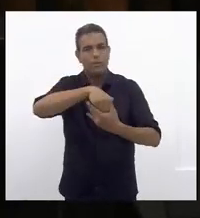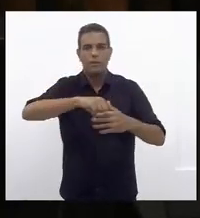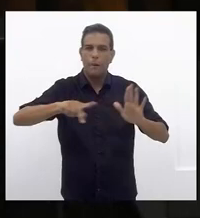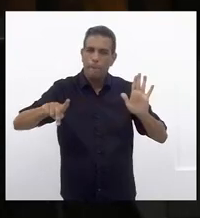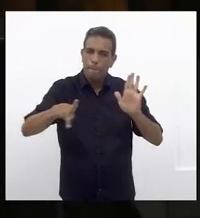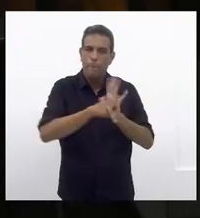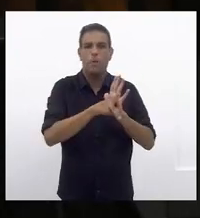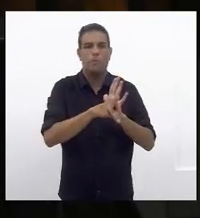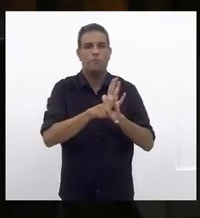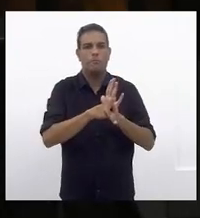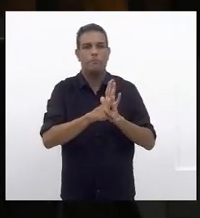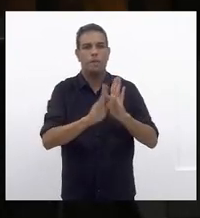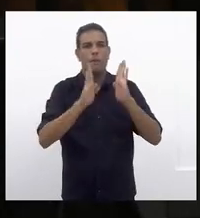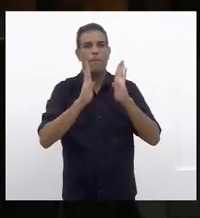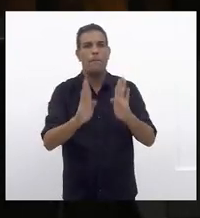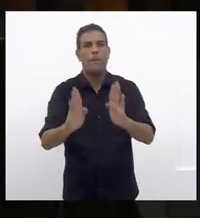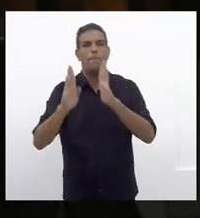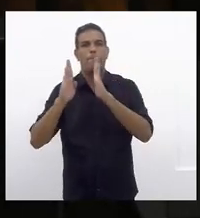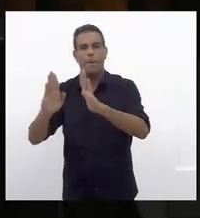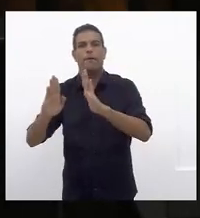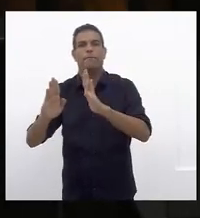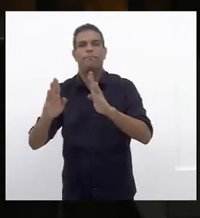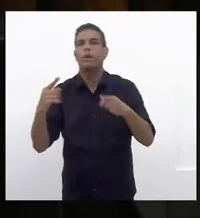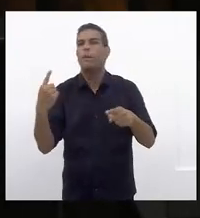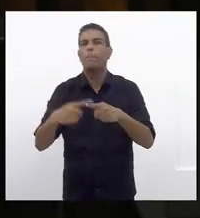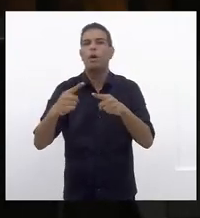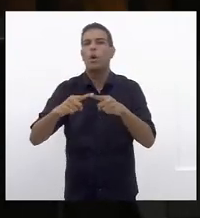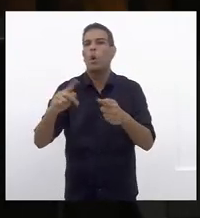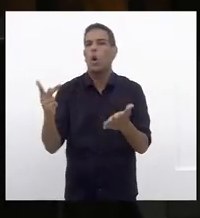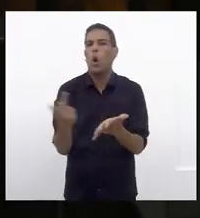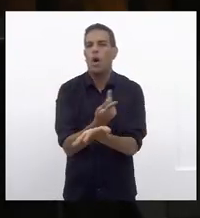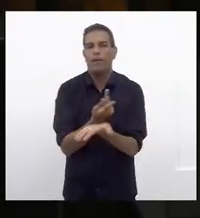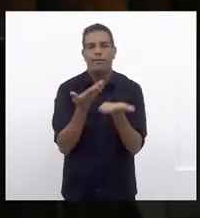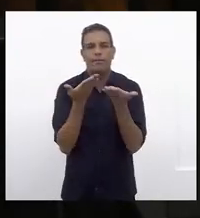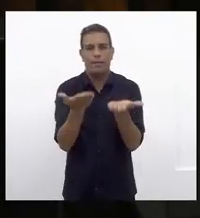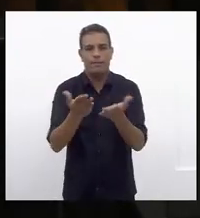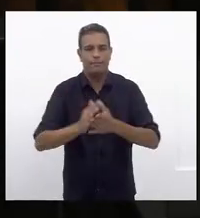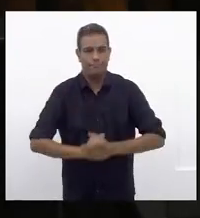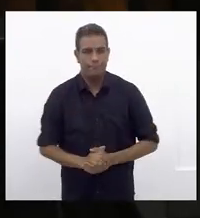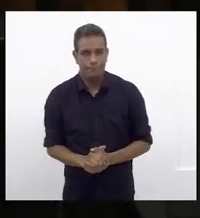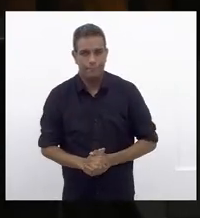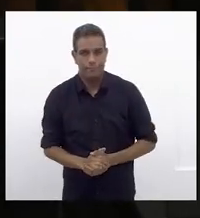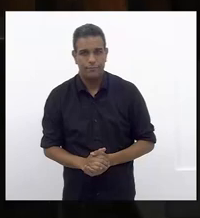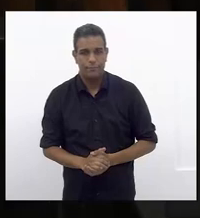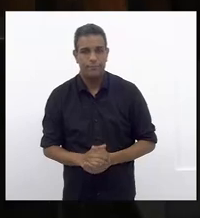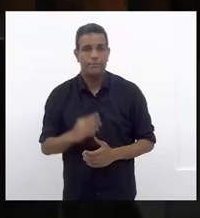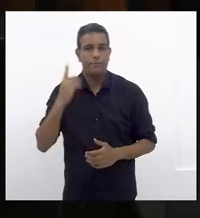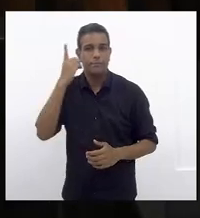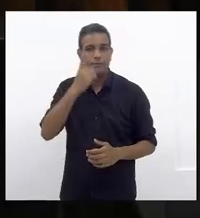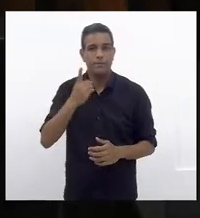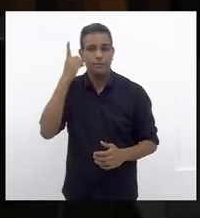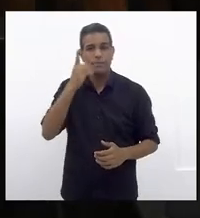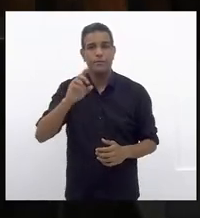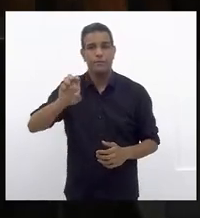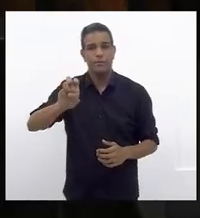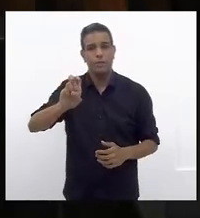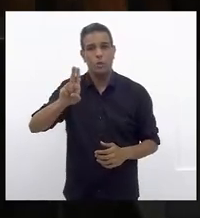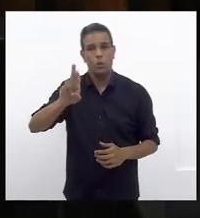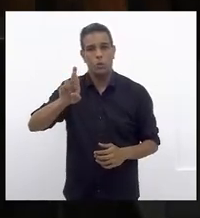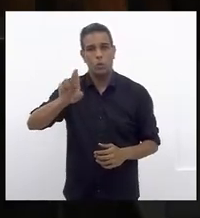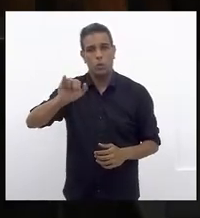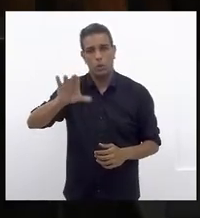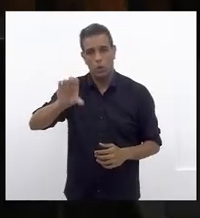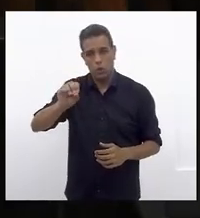próprio Estado. Porque o que que adianta, deputado Eurico Júnior,